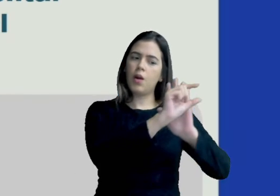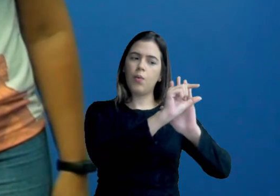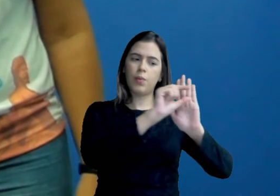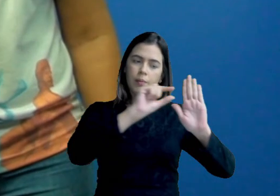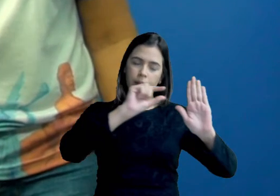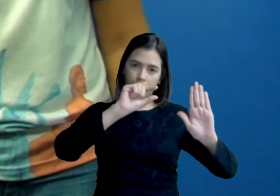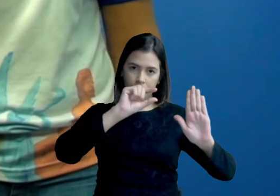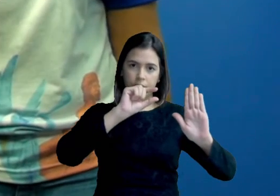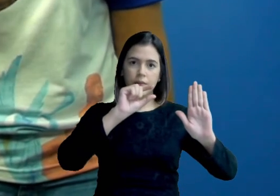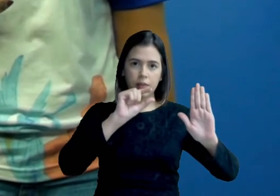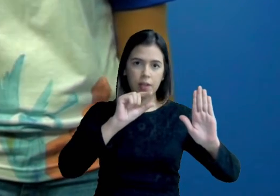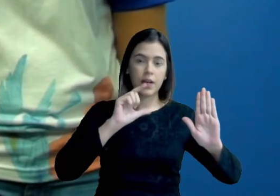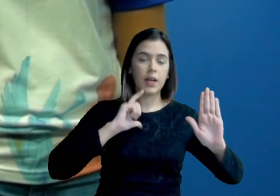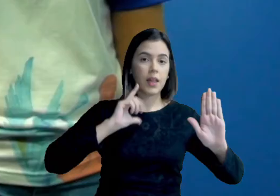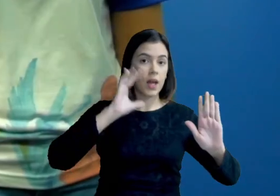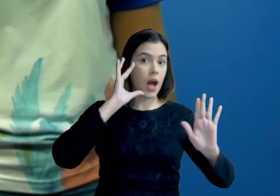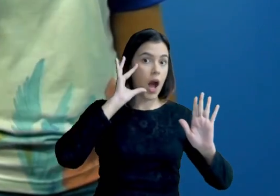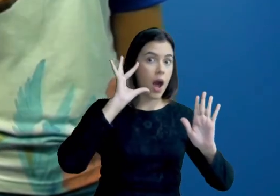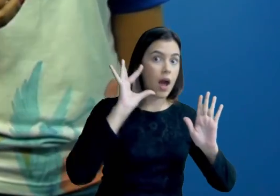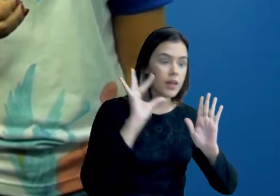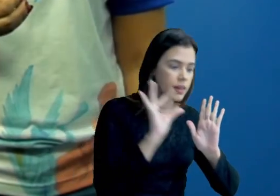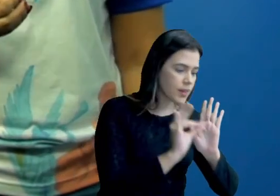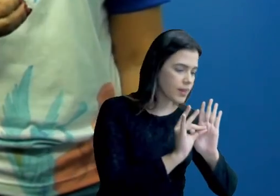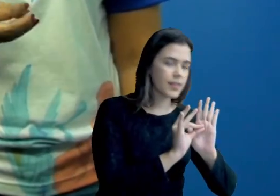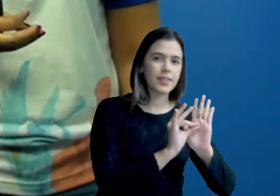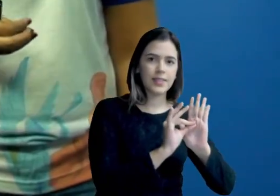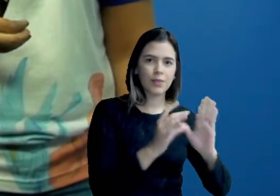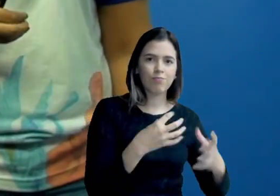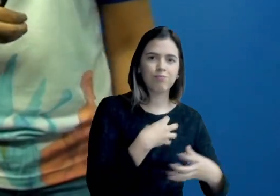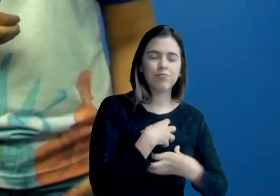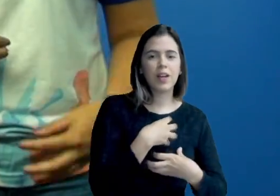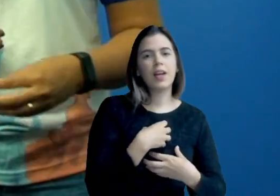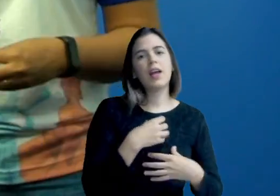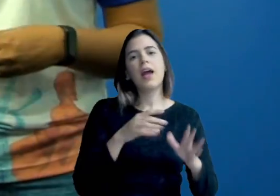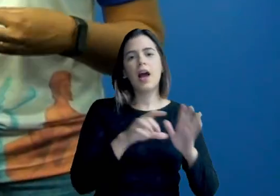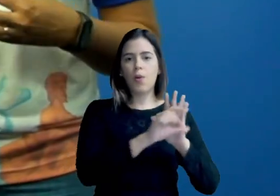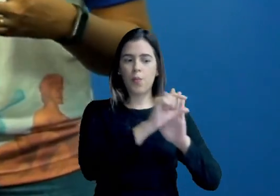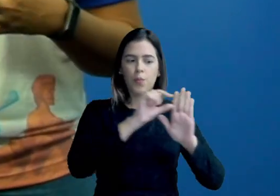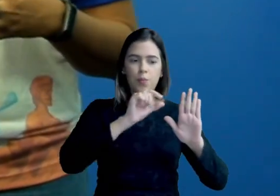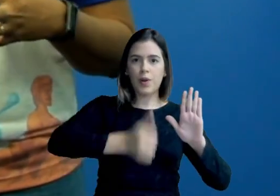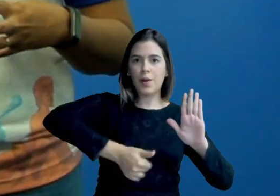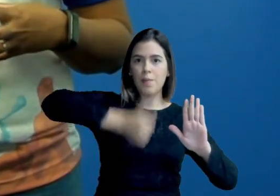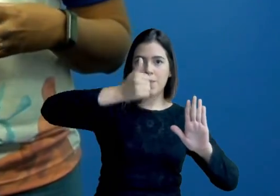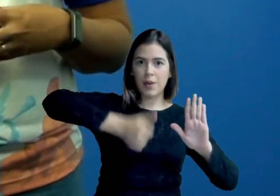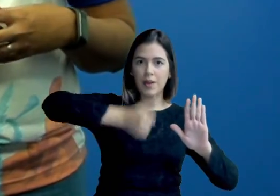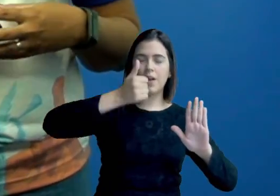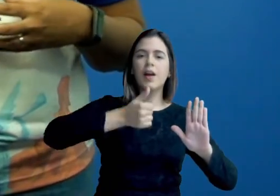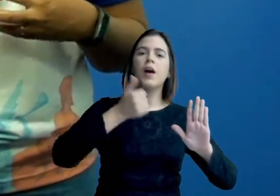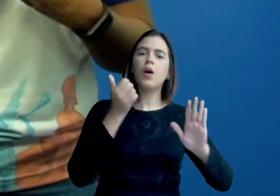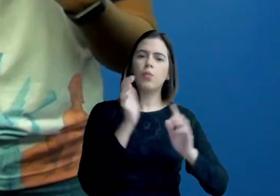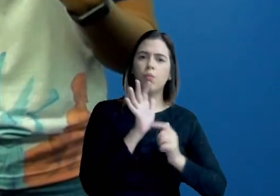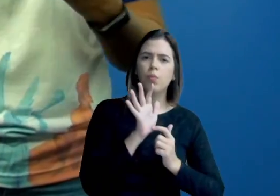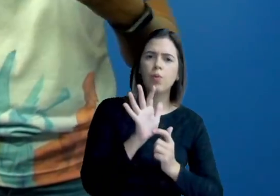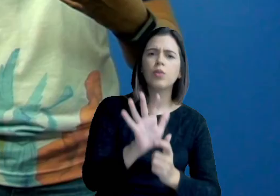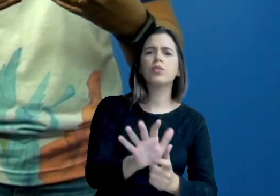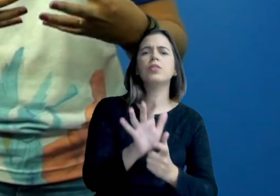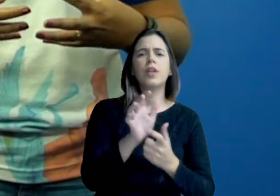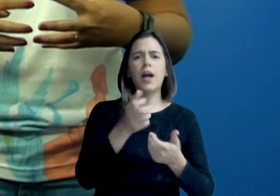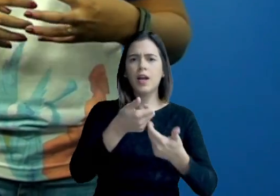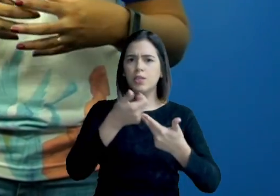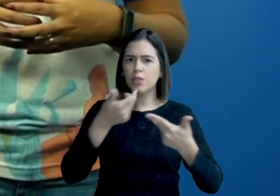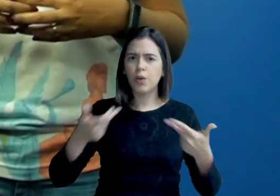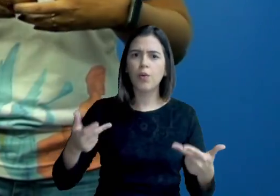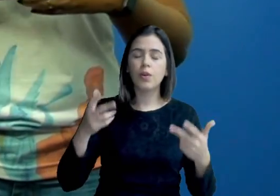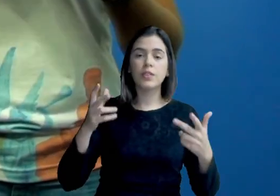primeiro parágrafo é aquilo que vai prender o seu leitor. Então, é ideal que nesse primeiro parágrafo você já dê a ele os